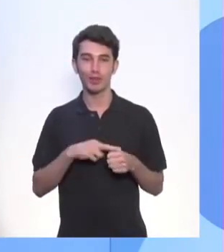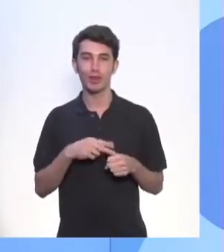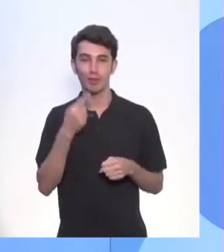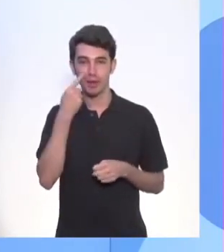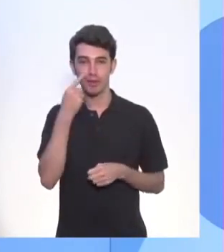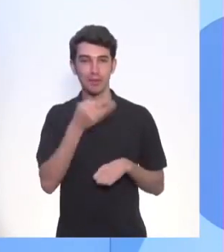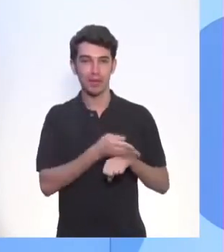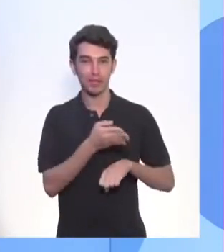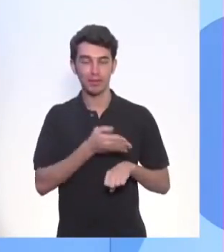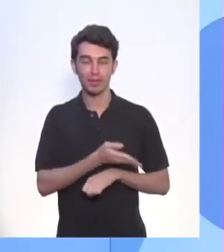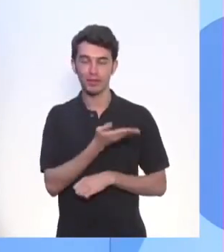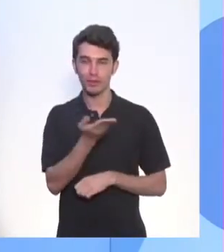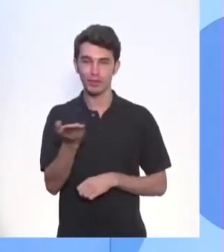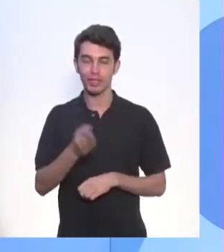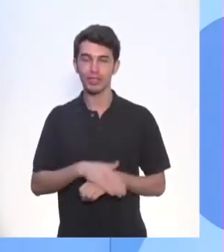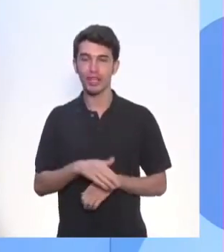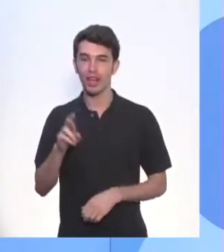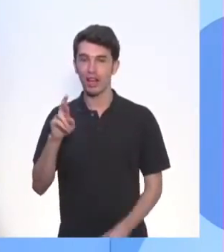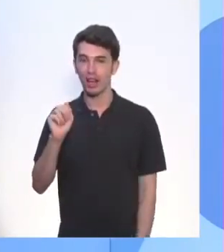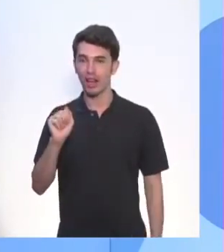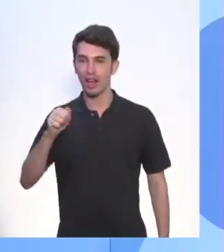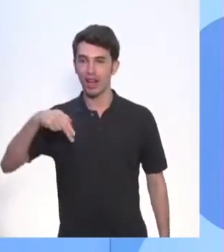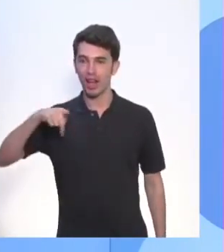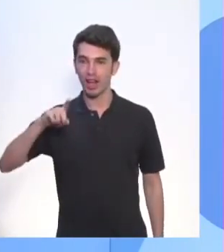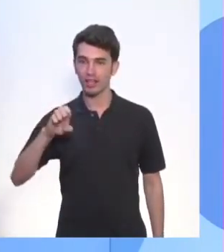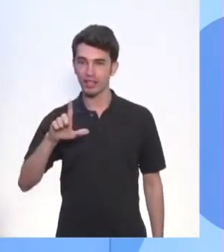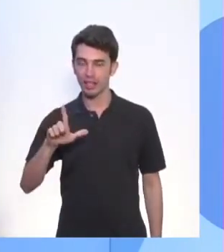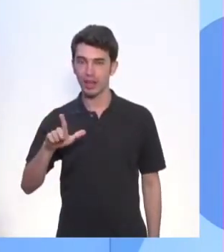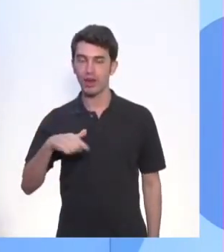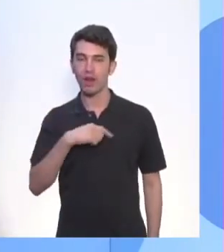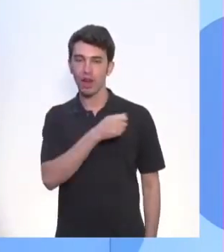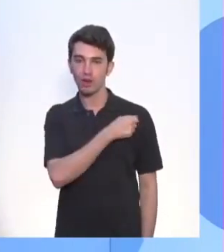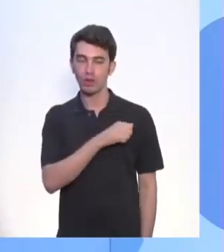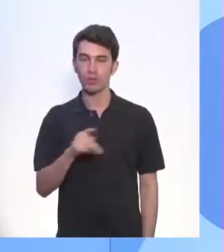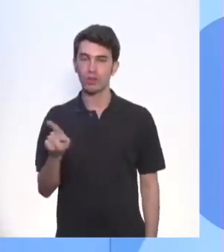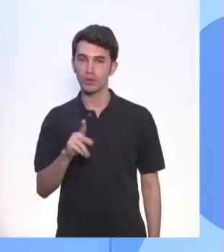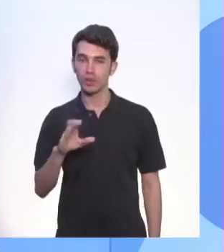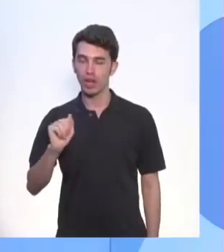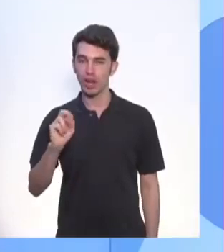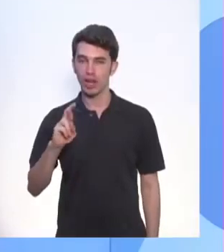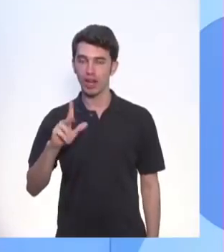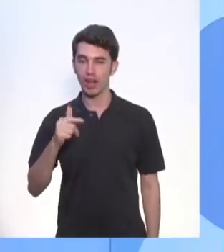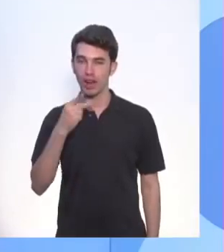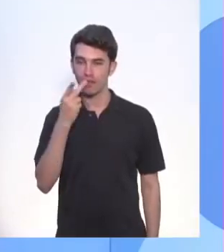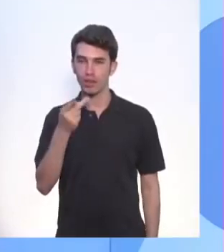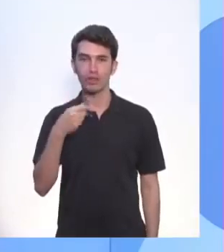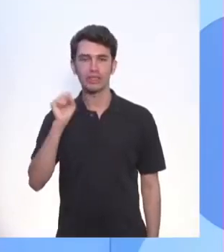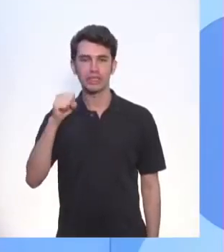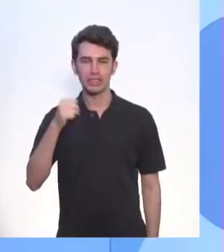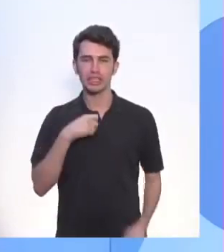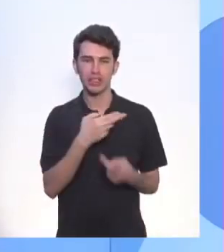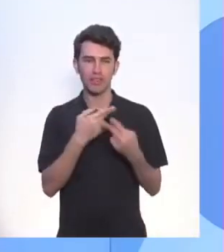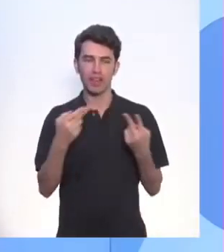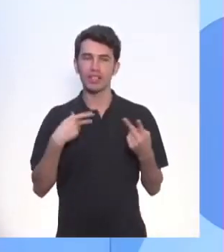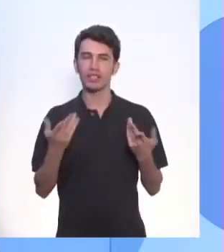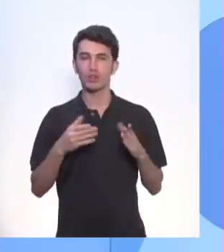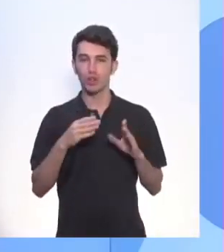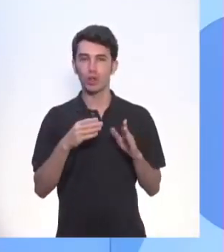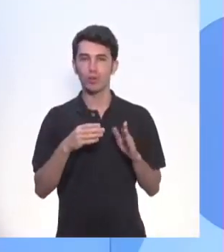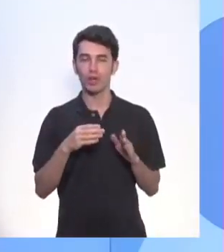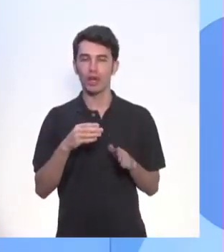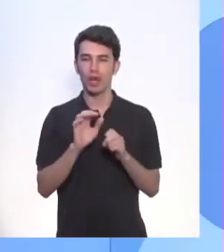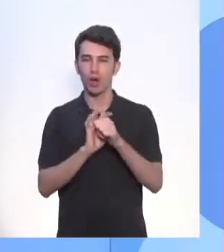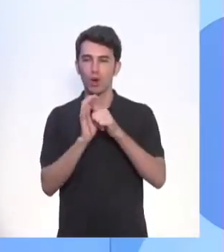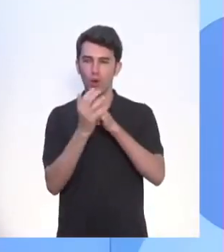participação de vocês. A aluna Raquel, da Escola do Prado, a Pro Carla, disse sim, várias, sobre Covid, com certeza. Nós vimos